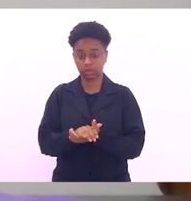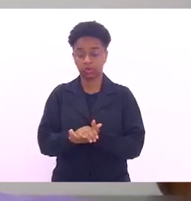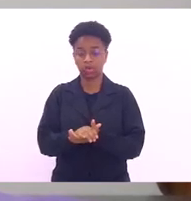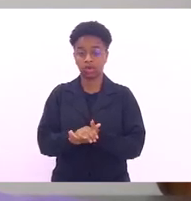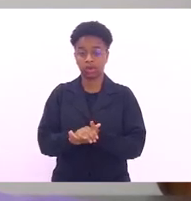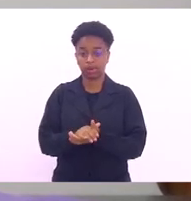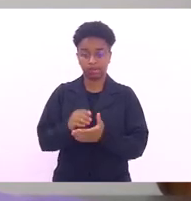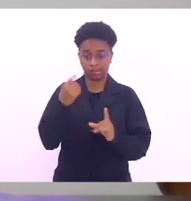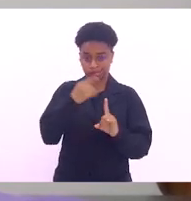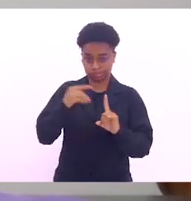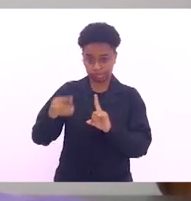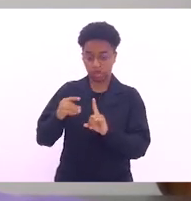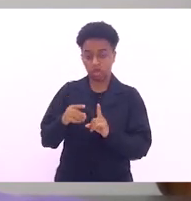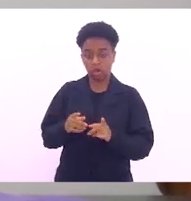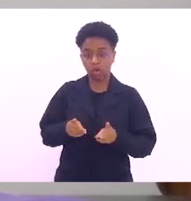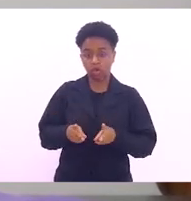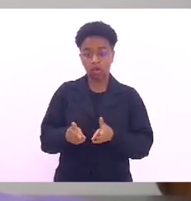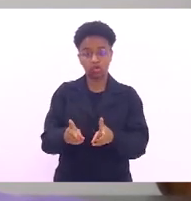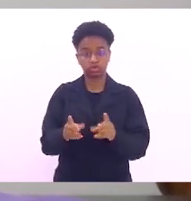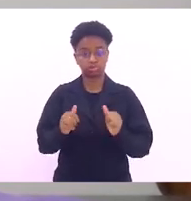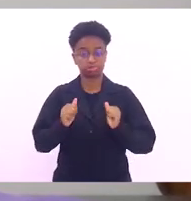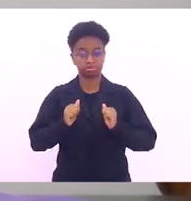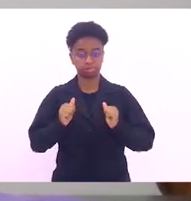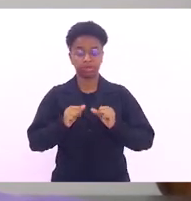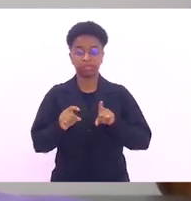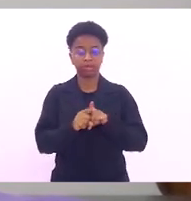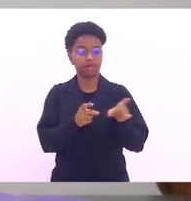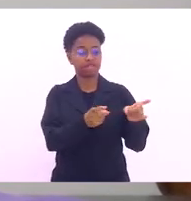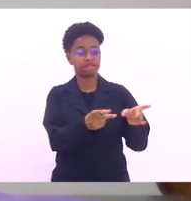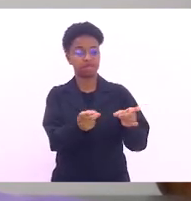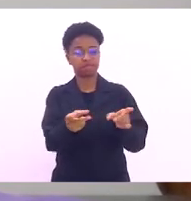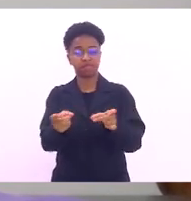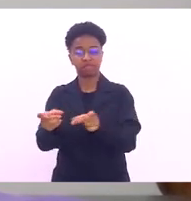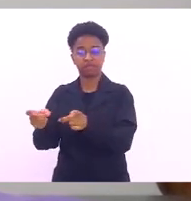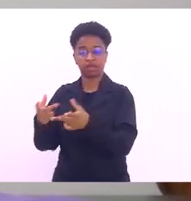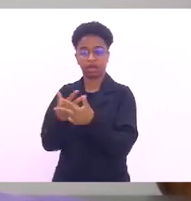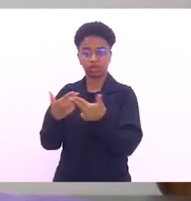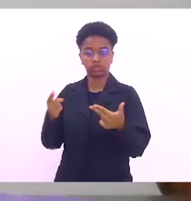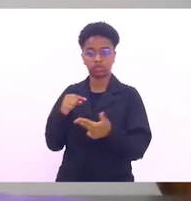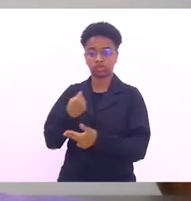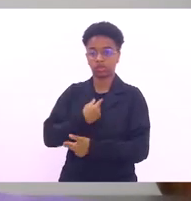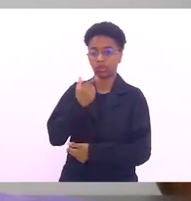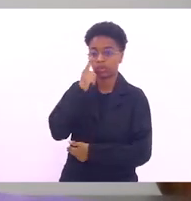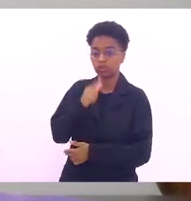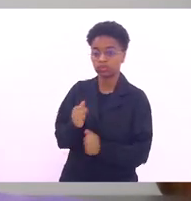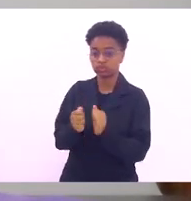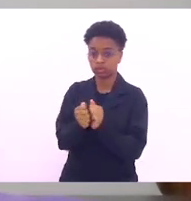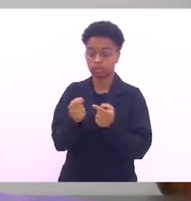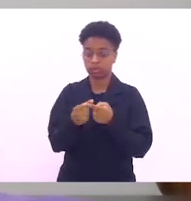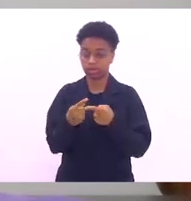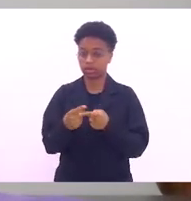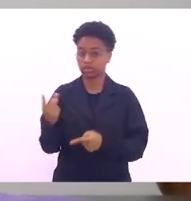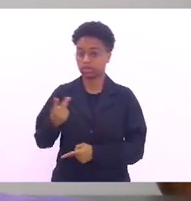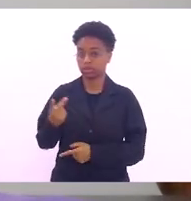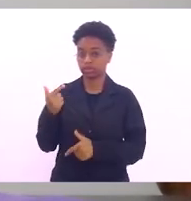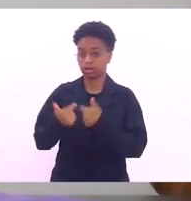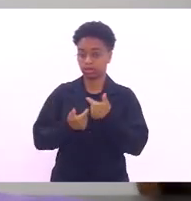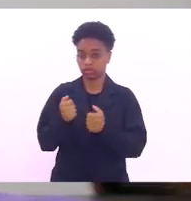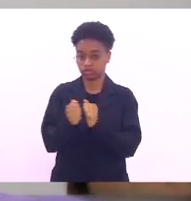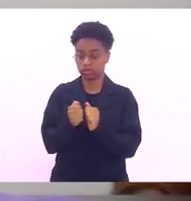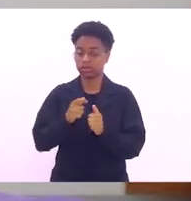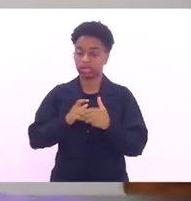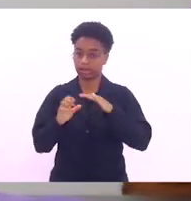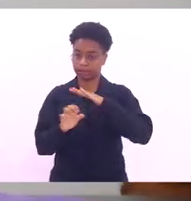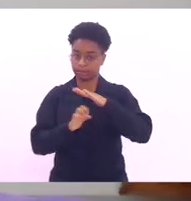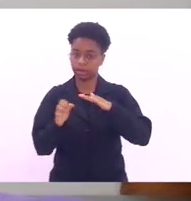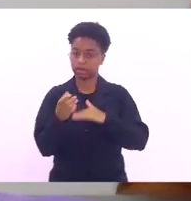impune e vendendo todo patrimônio que conquistamos juntos porque nós trabalhavamos juntos nós temos uma empresa tá